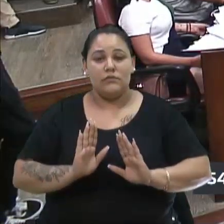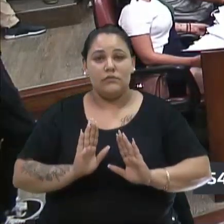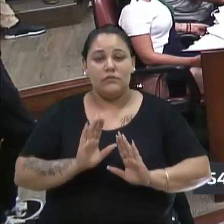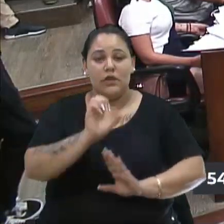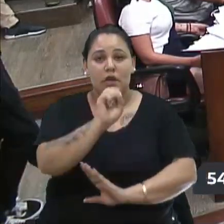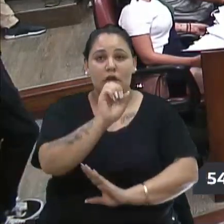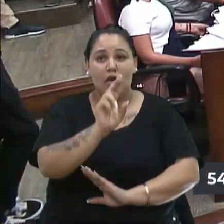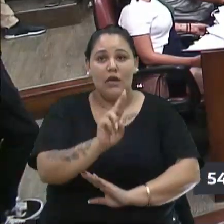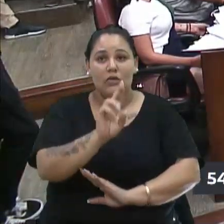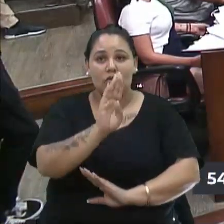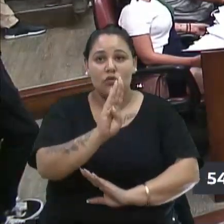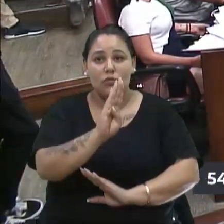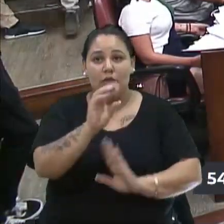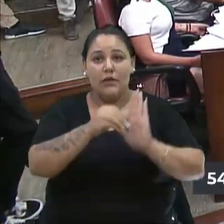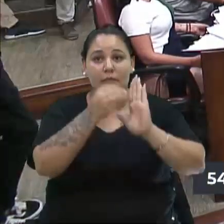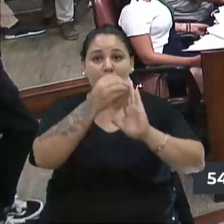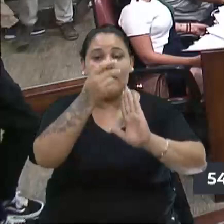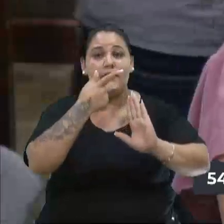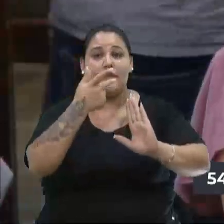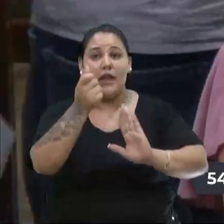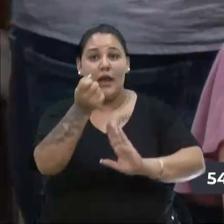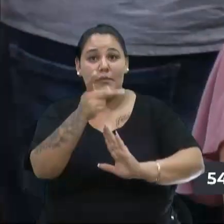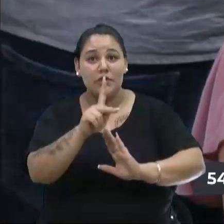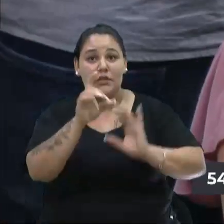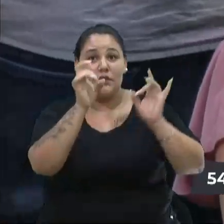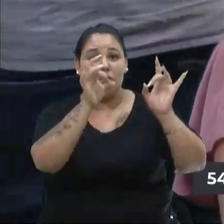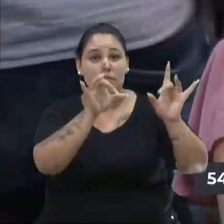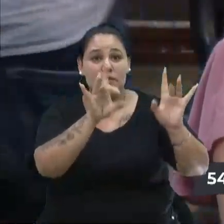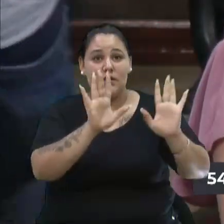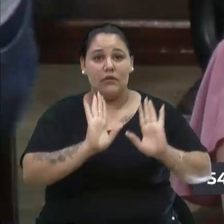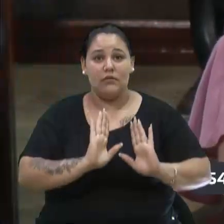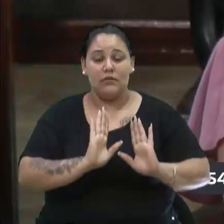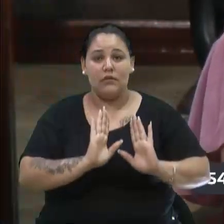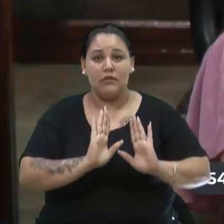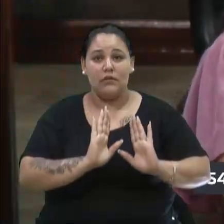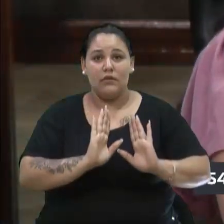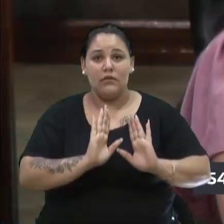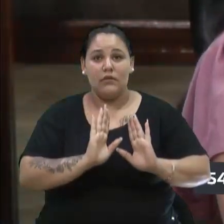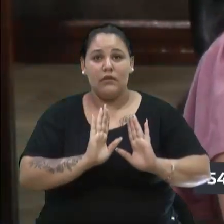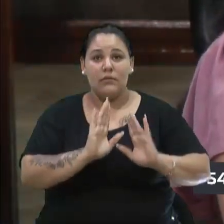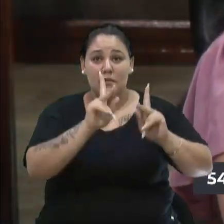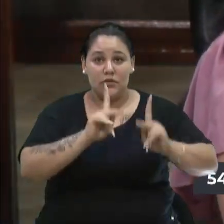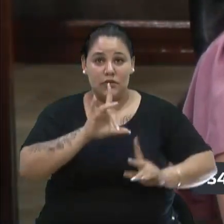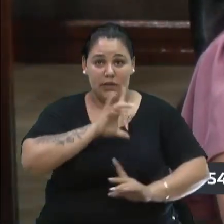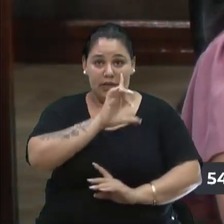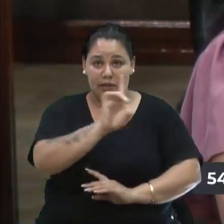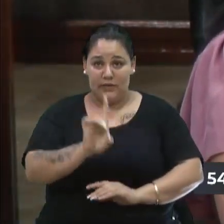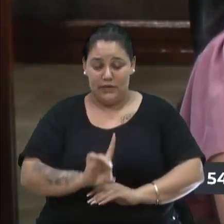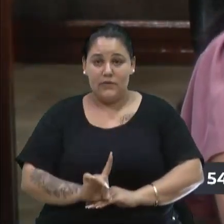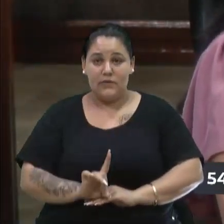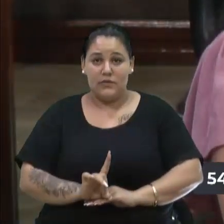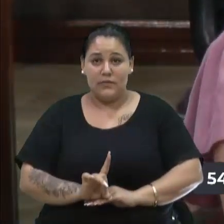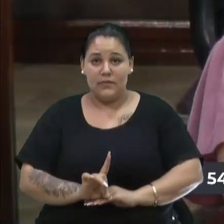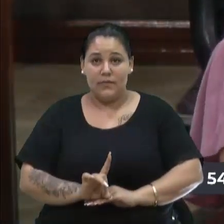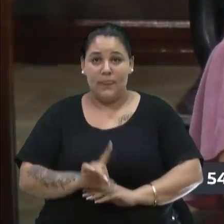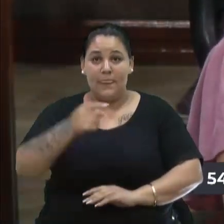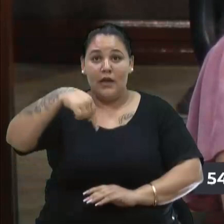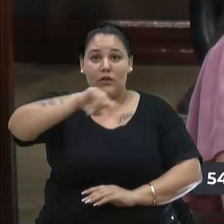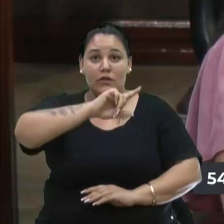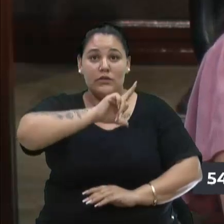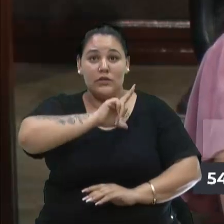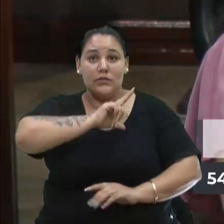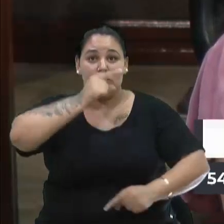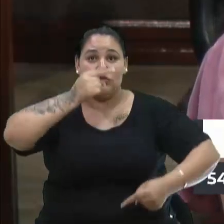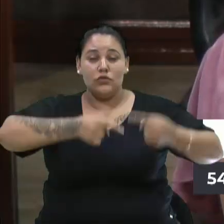subemenda fala sobre aposentadoria especial para portadores de deficiência, inclusive. E nós estamos discutindo